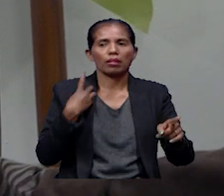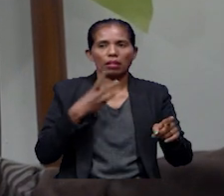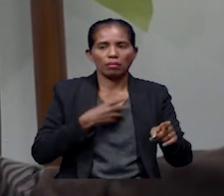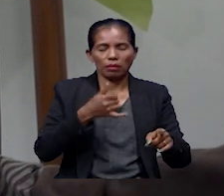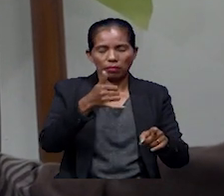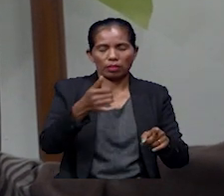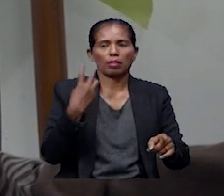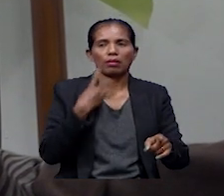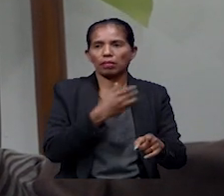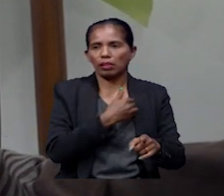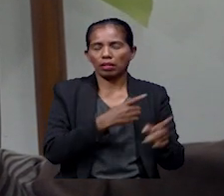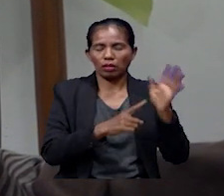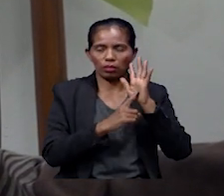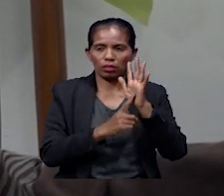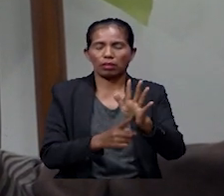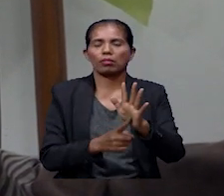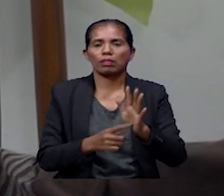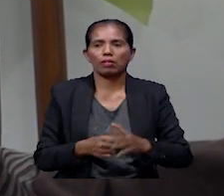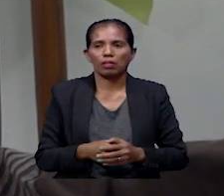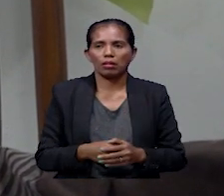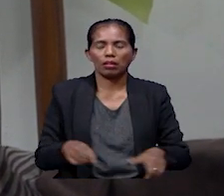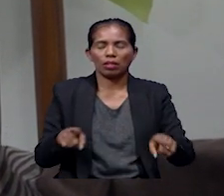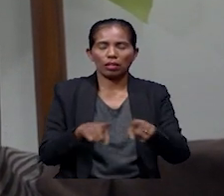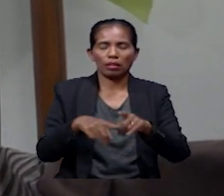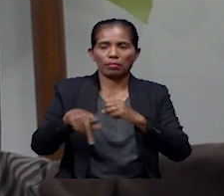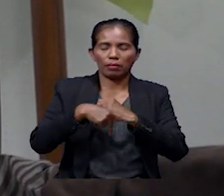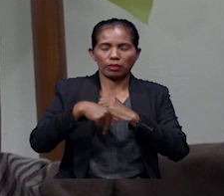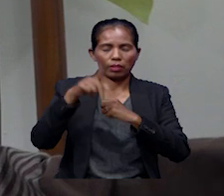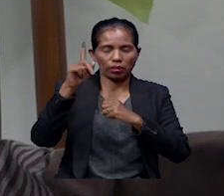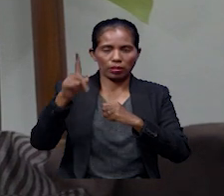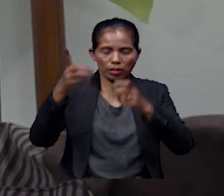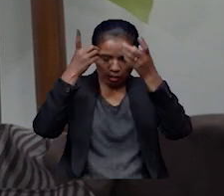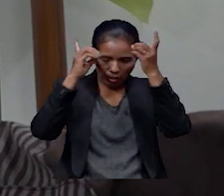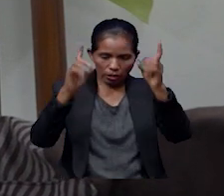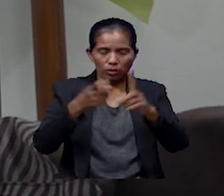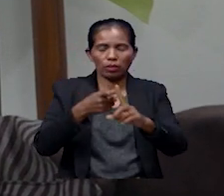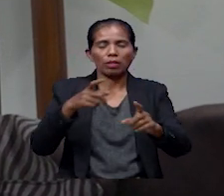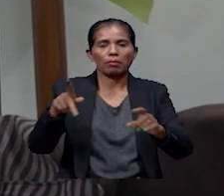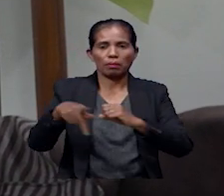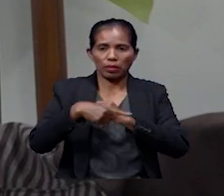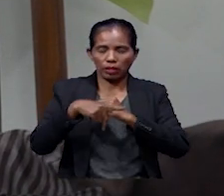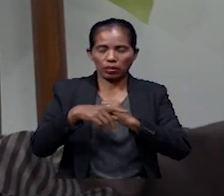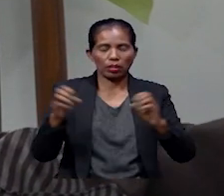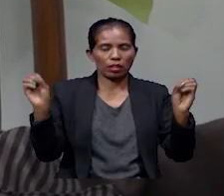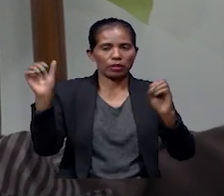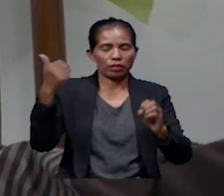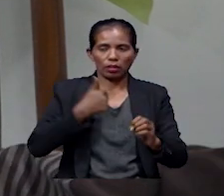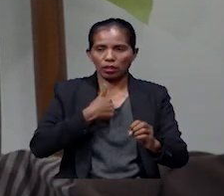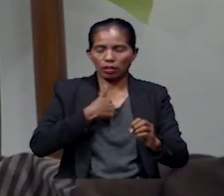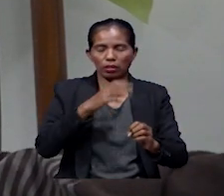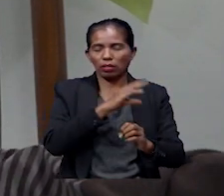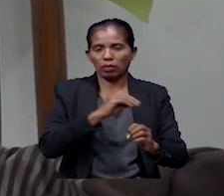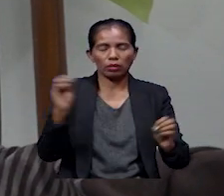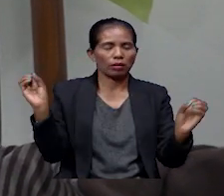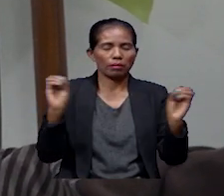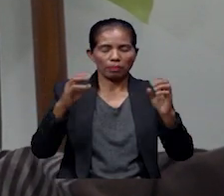e a minha raça que expressa, que está a mim, no der partido ida a decisão tem que sair esse partido e lá os candidato lá os presidente do partido